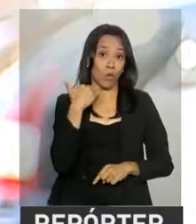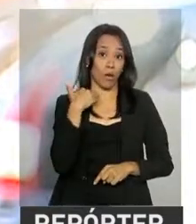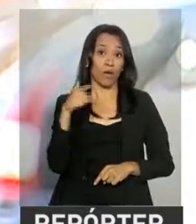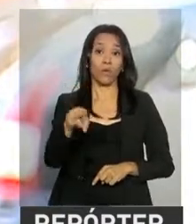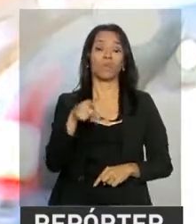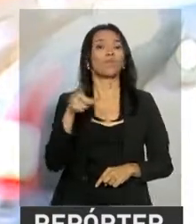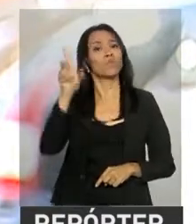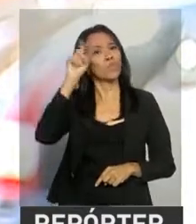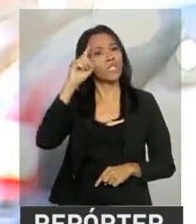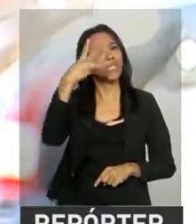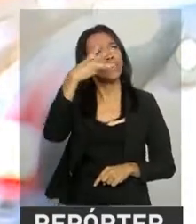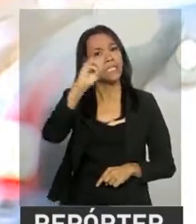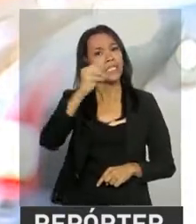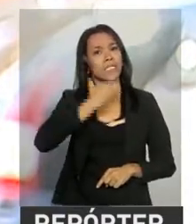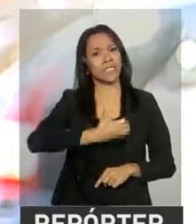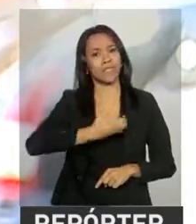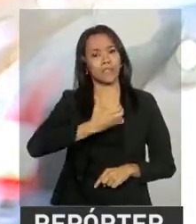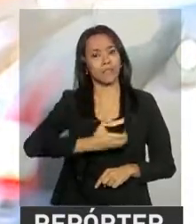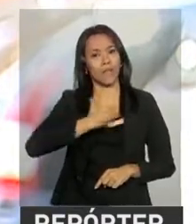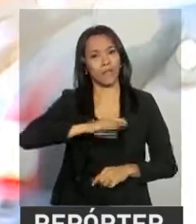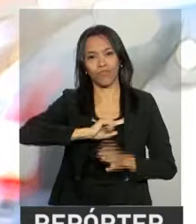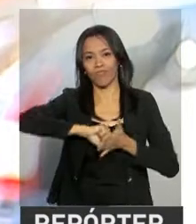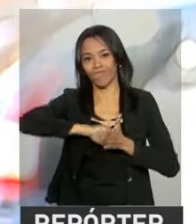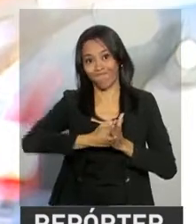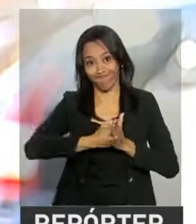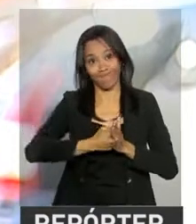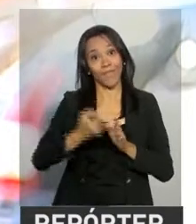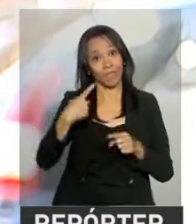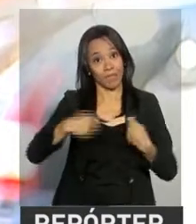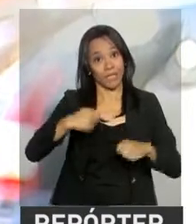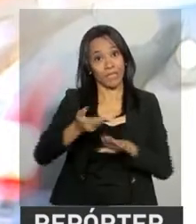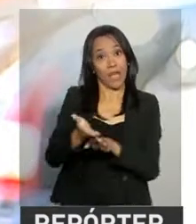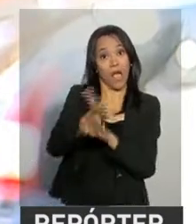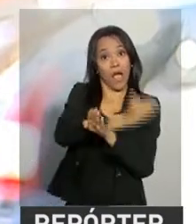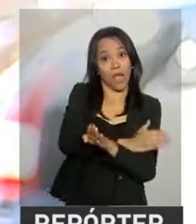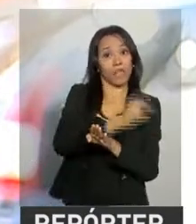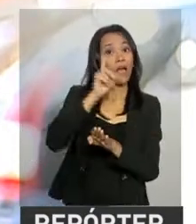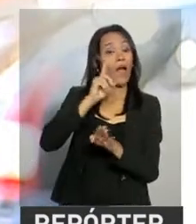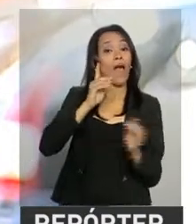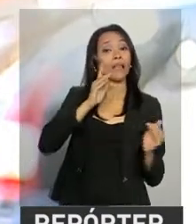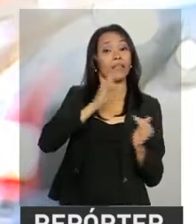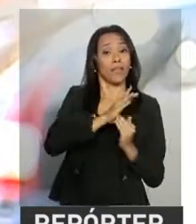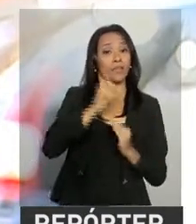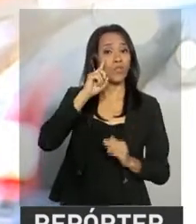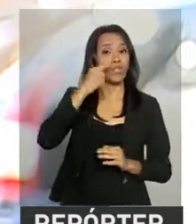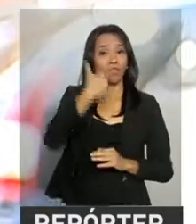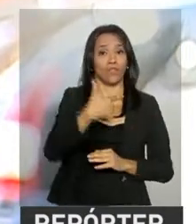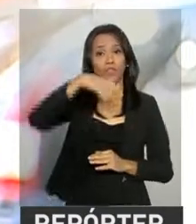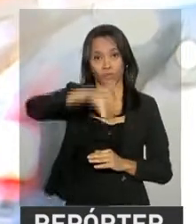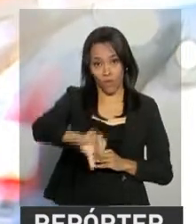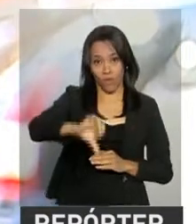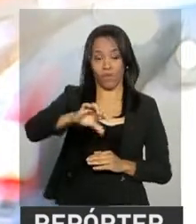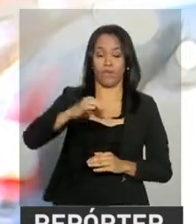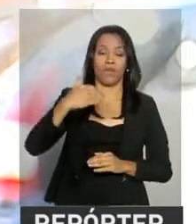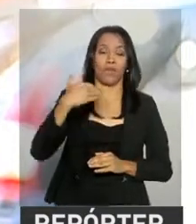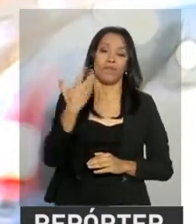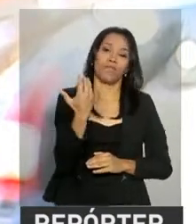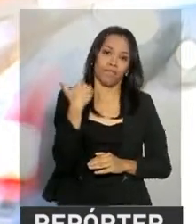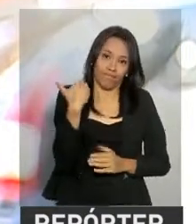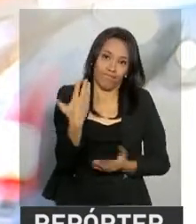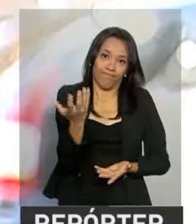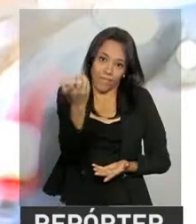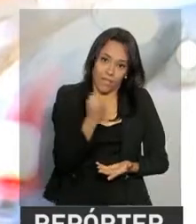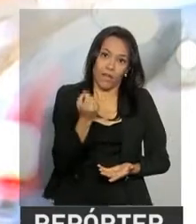funcionando no dia 30 de dezembro portanto os saques devem ser feitas até o dia 29 de dezembro já os trabalhadores